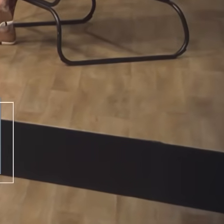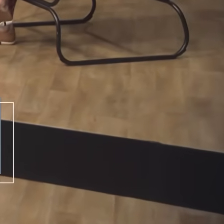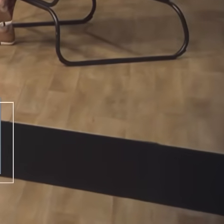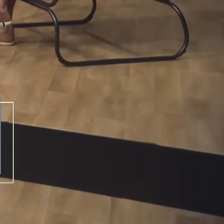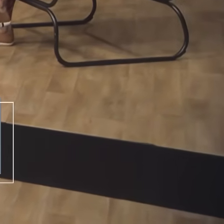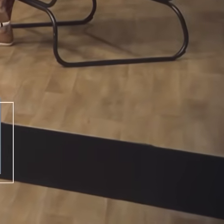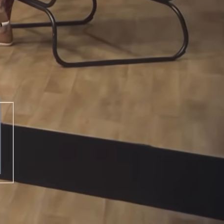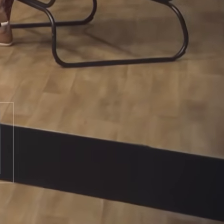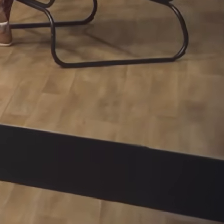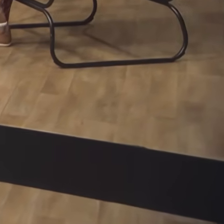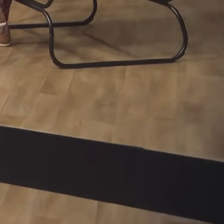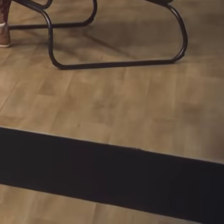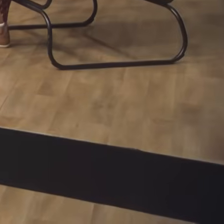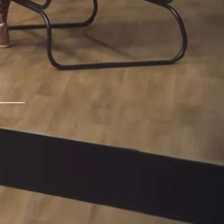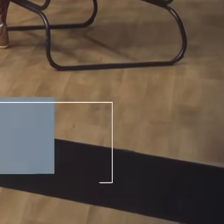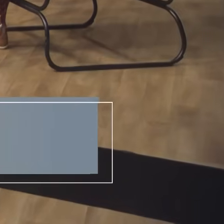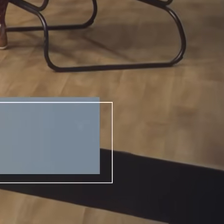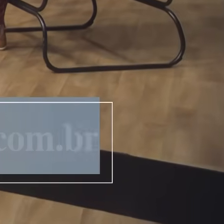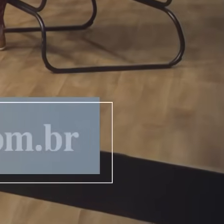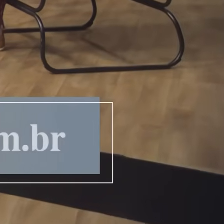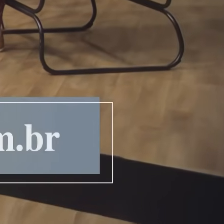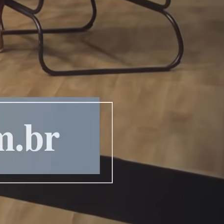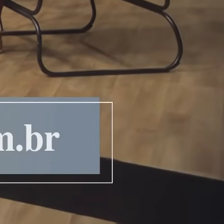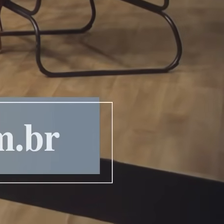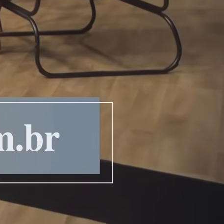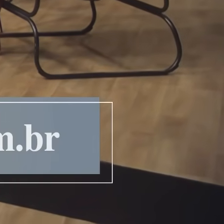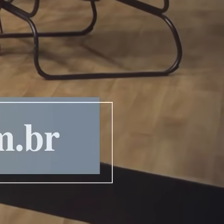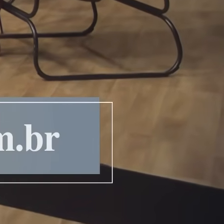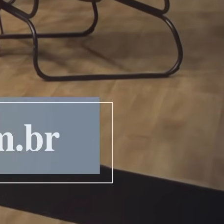O tempo não para.